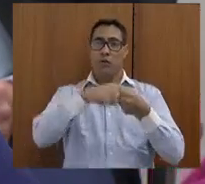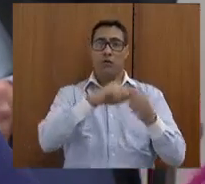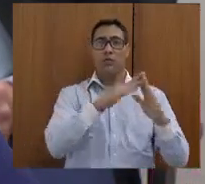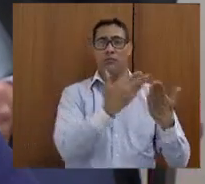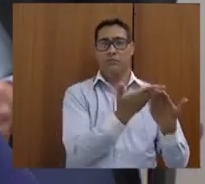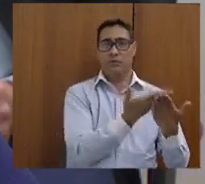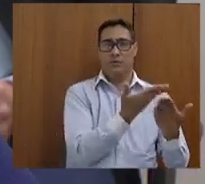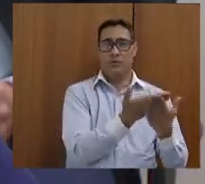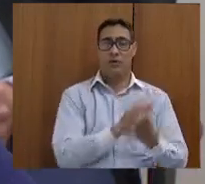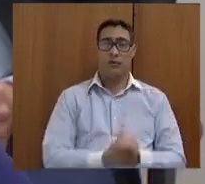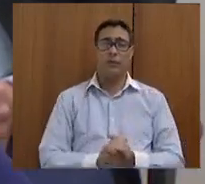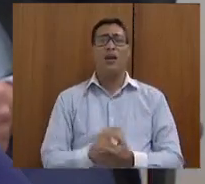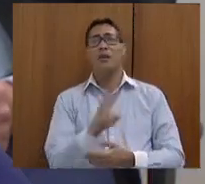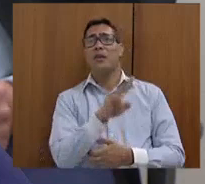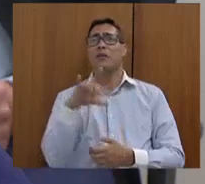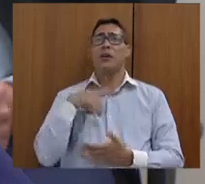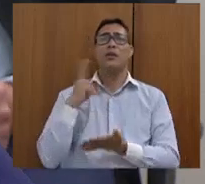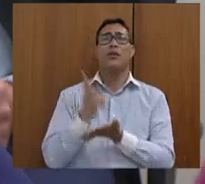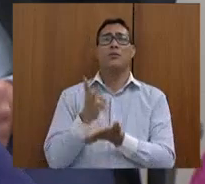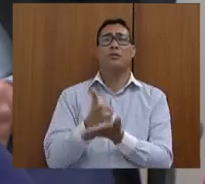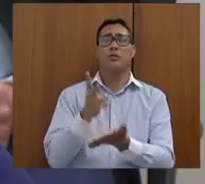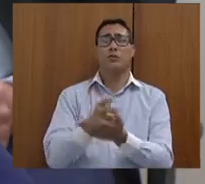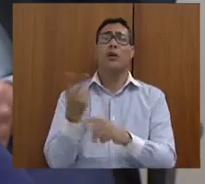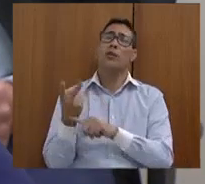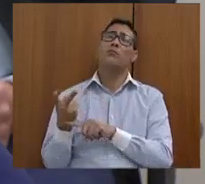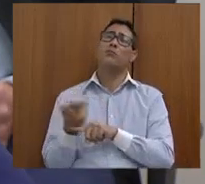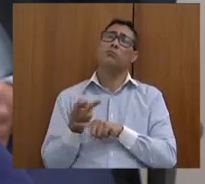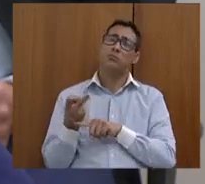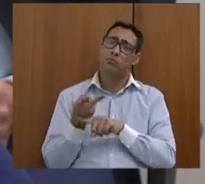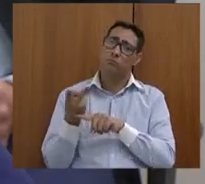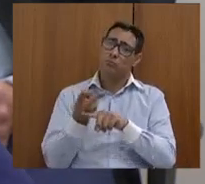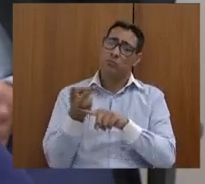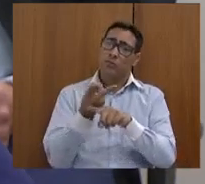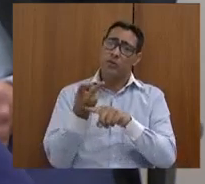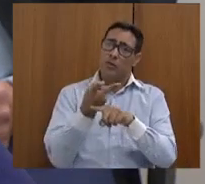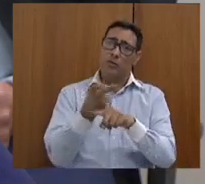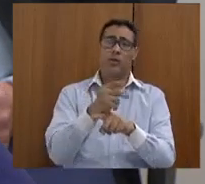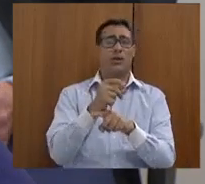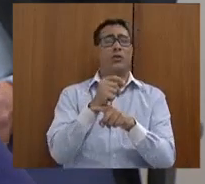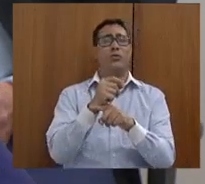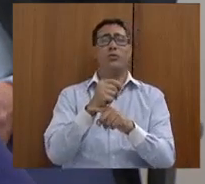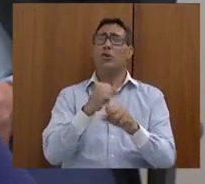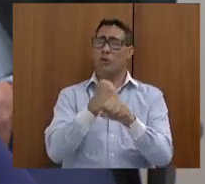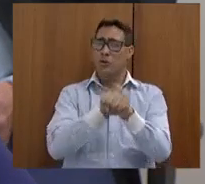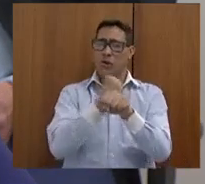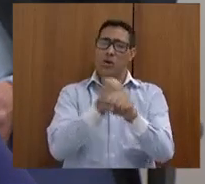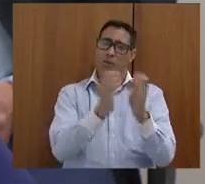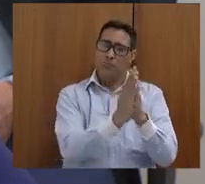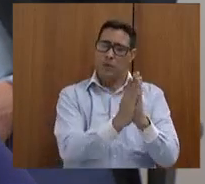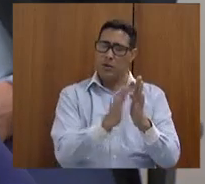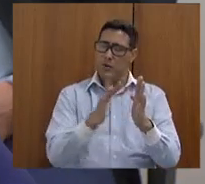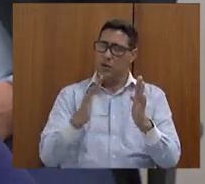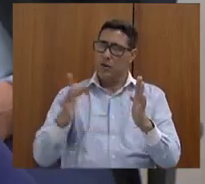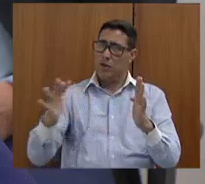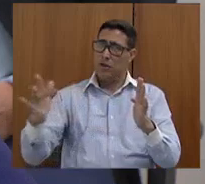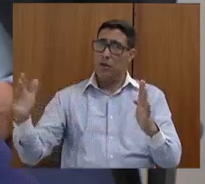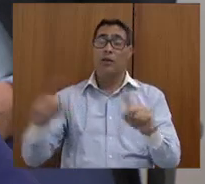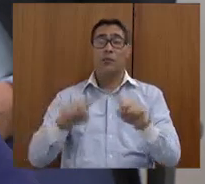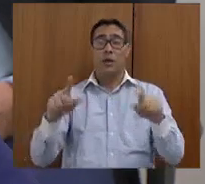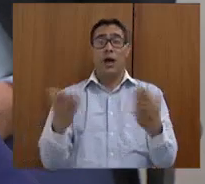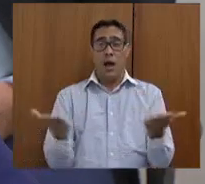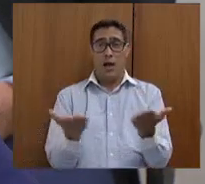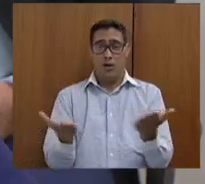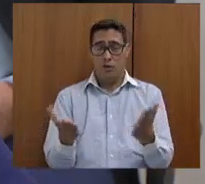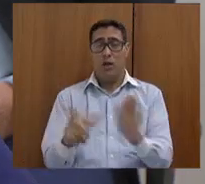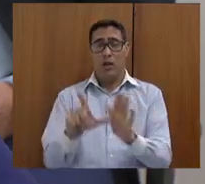continuaremos fazendo essa busca ativa durante todo o ano porém agora com um plano bem